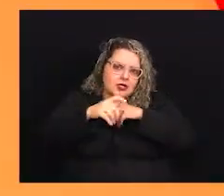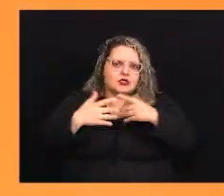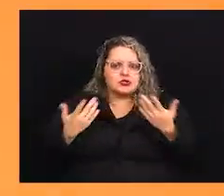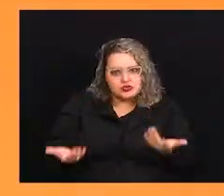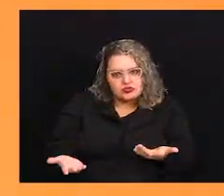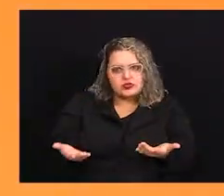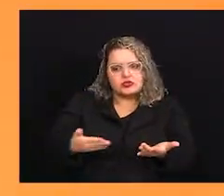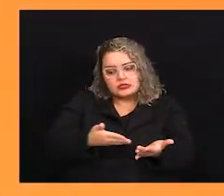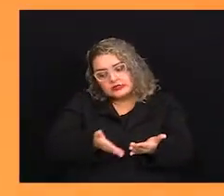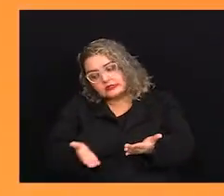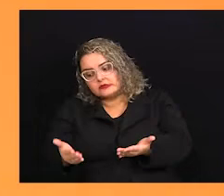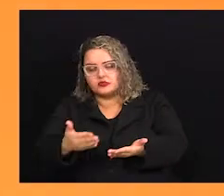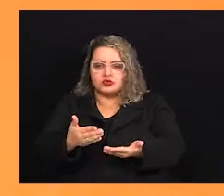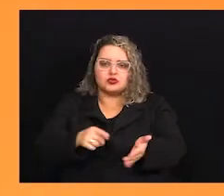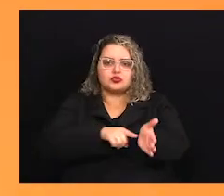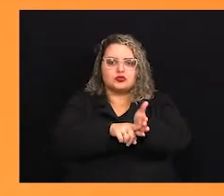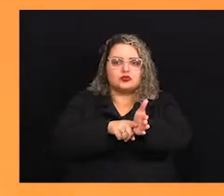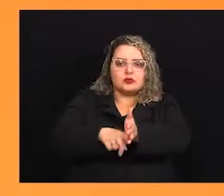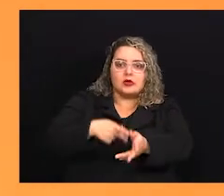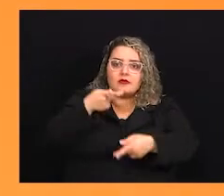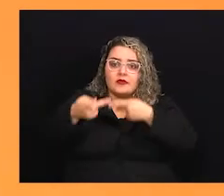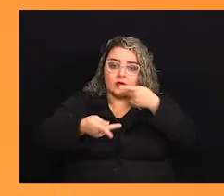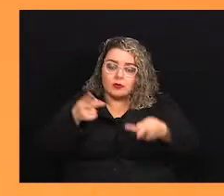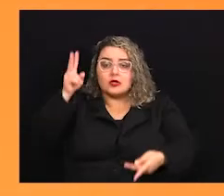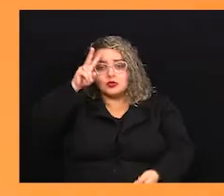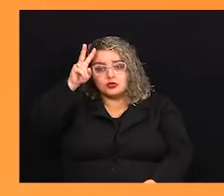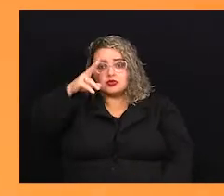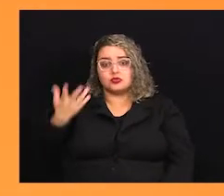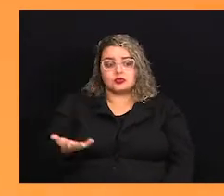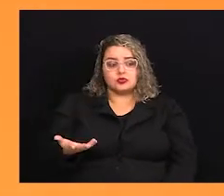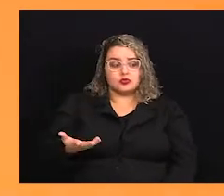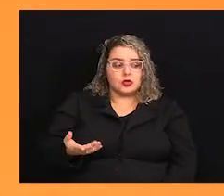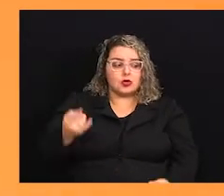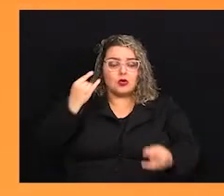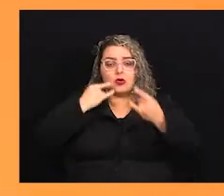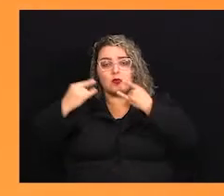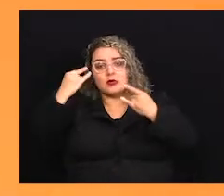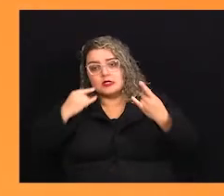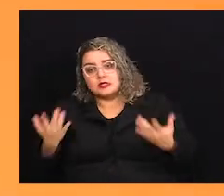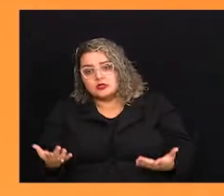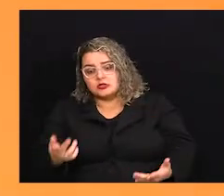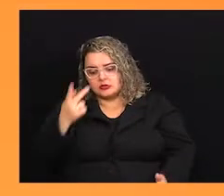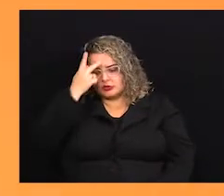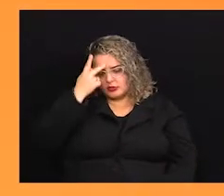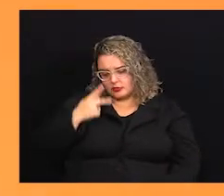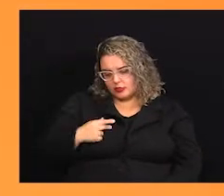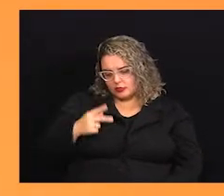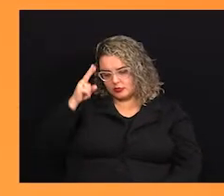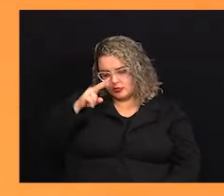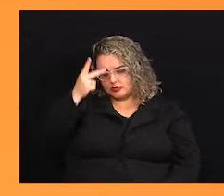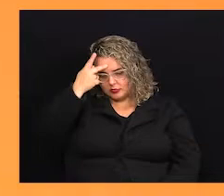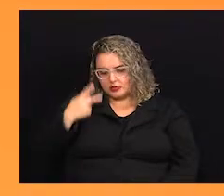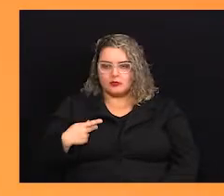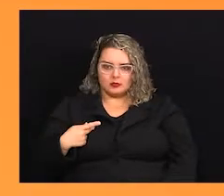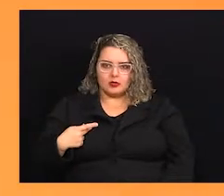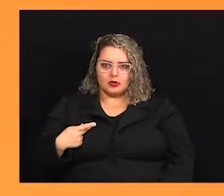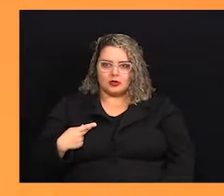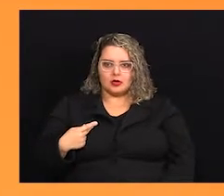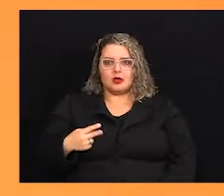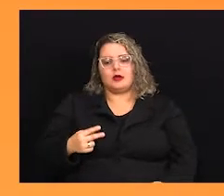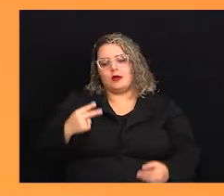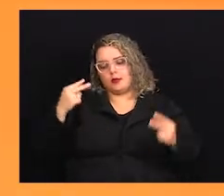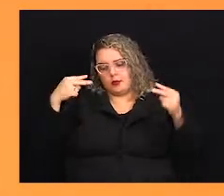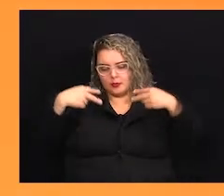você escape de uma pesquisa para contar uma história, a não ser que você vá contar uma história inspirada na sua própria história. E, né, você é o seu campo